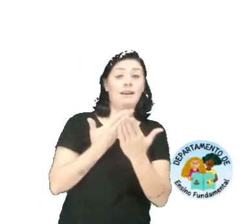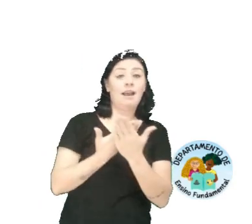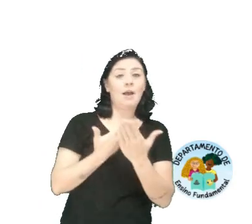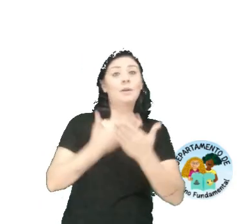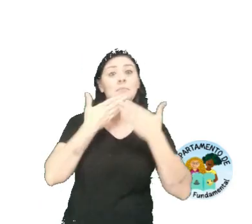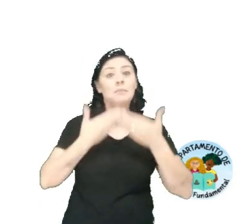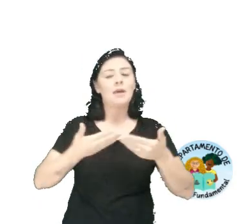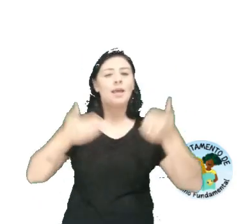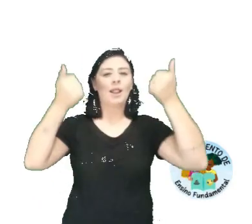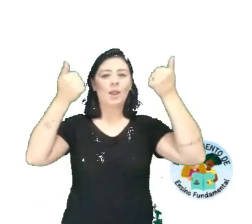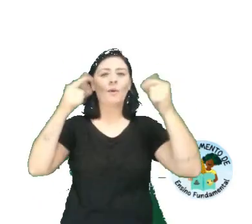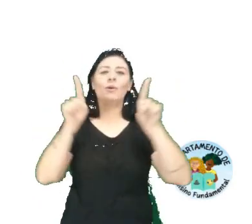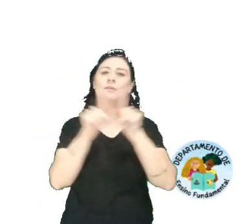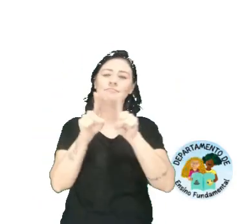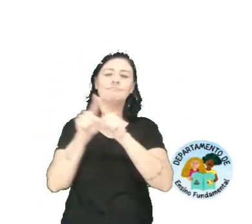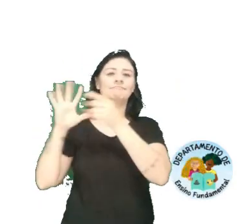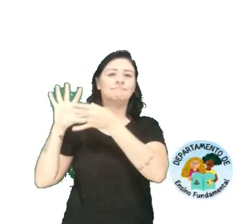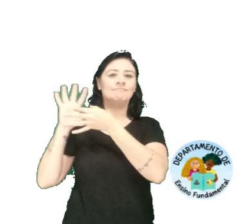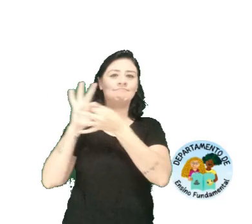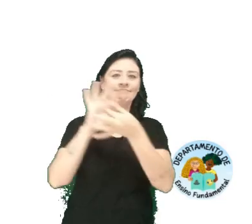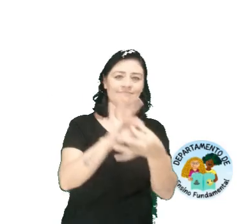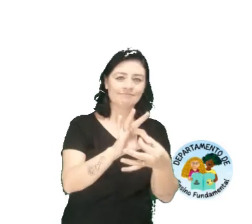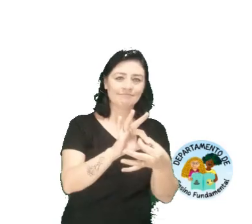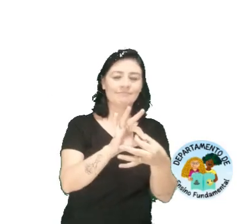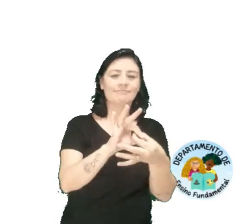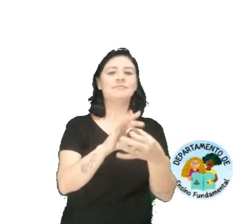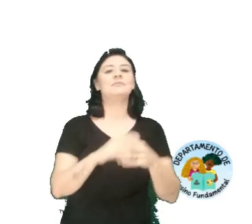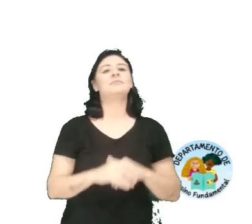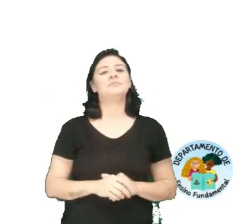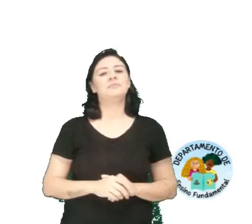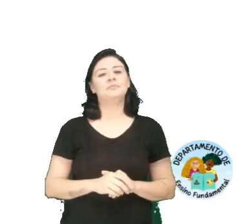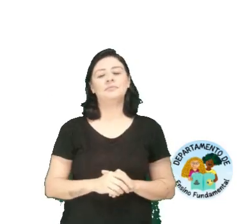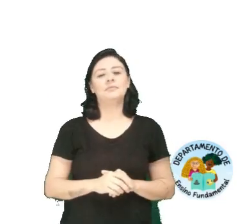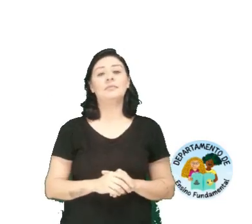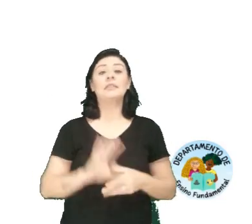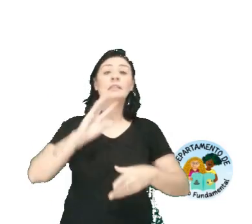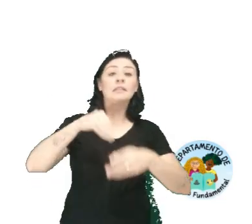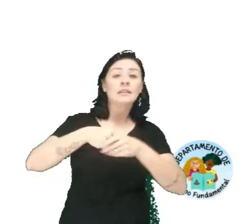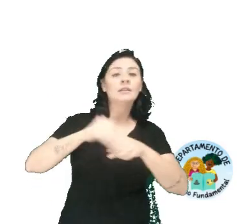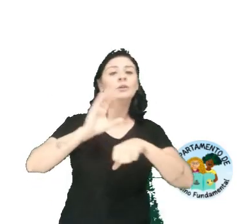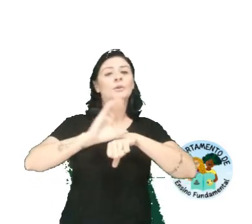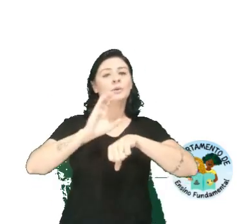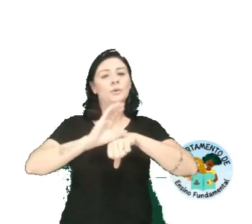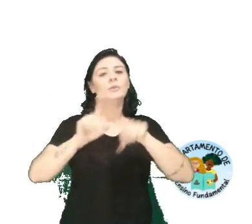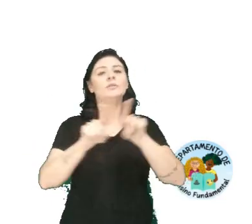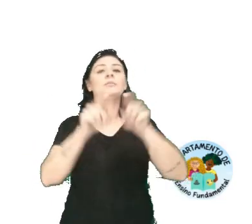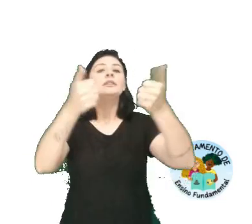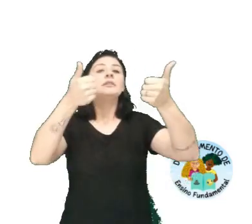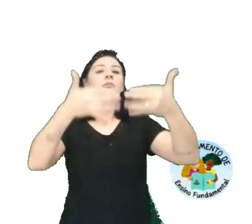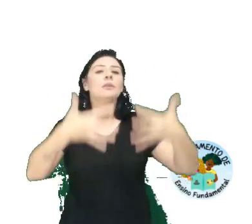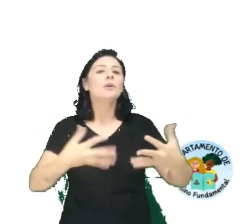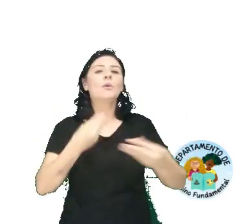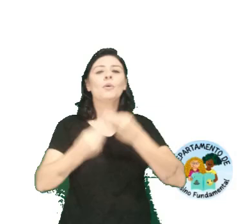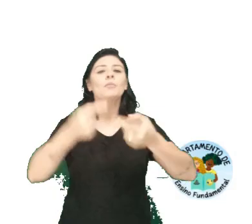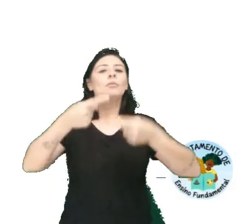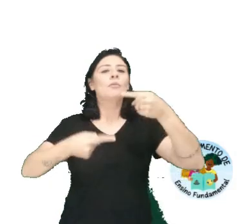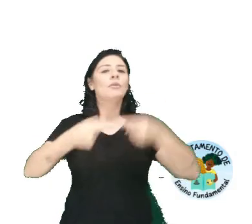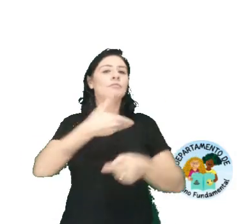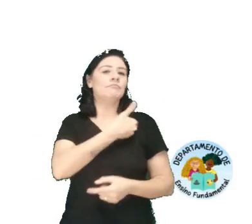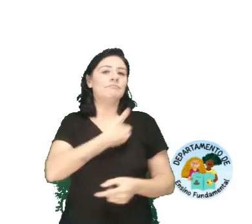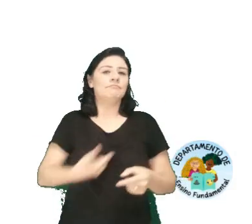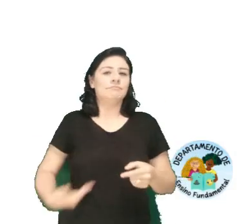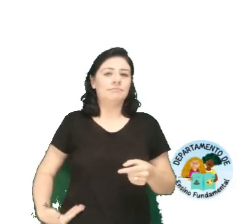e contextualizada. Dentro dessa formação, também citamos sobre as políticas públicas